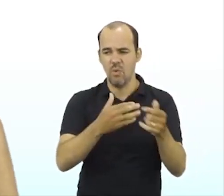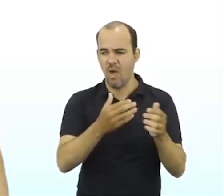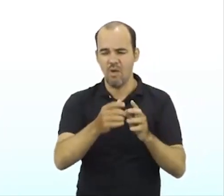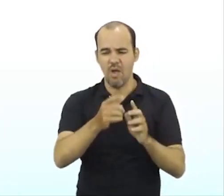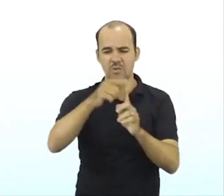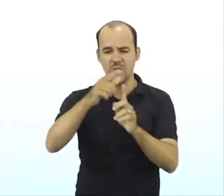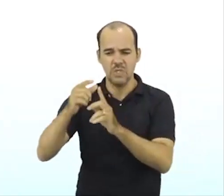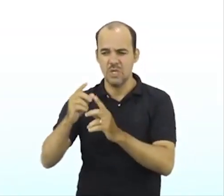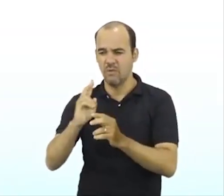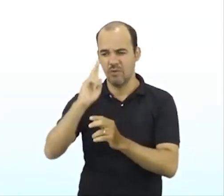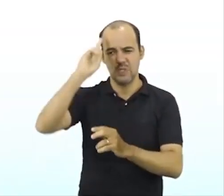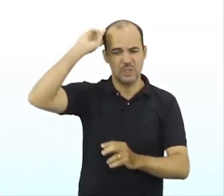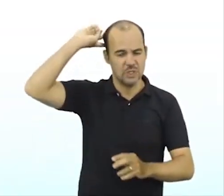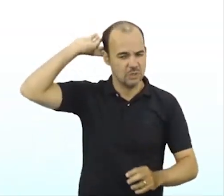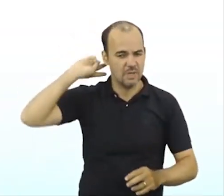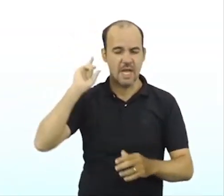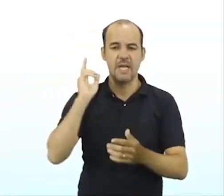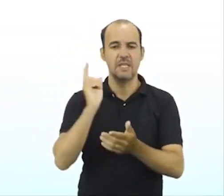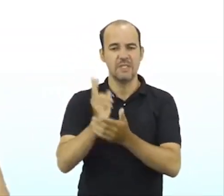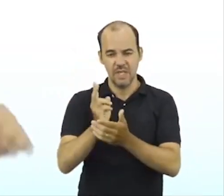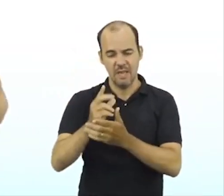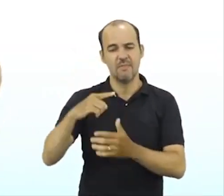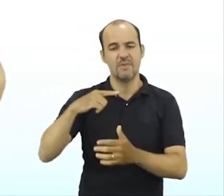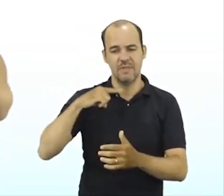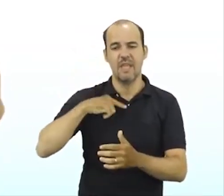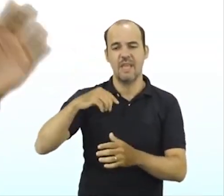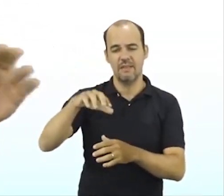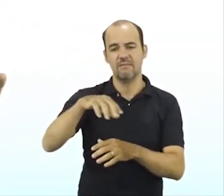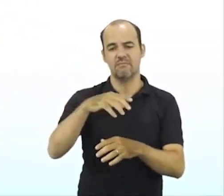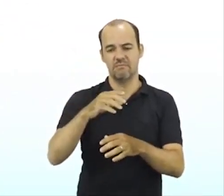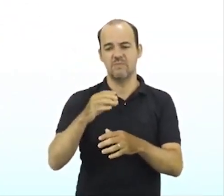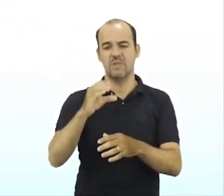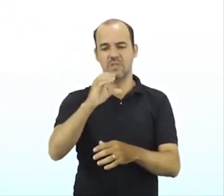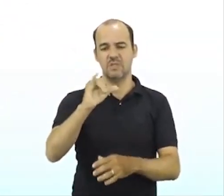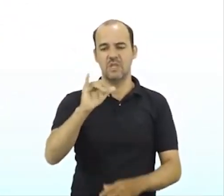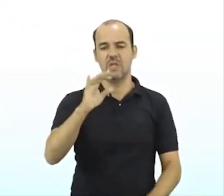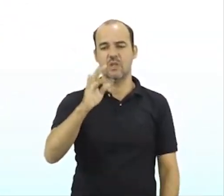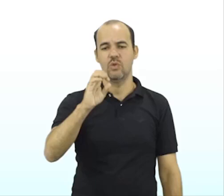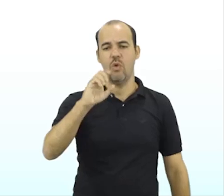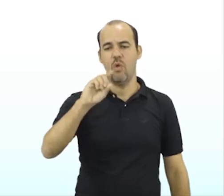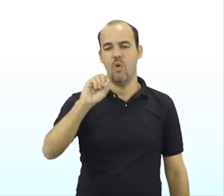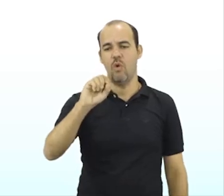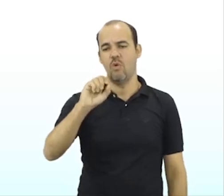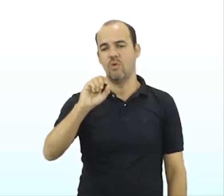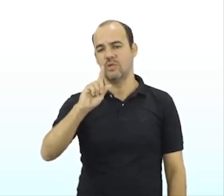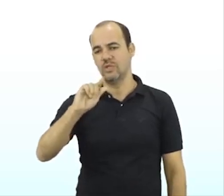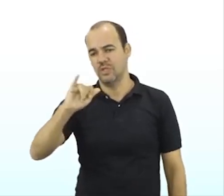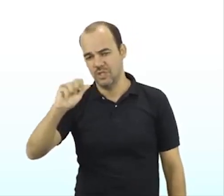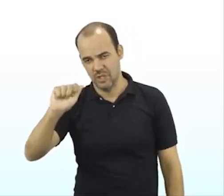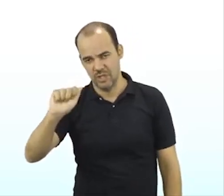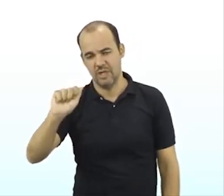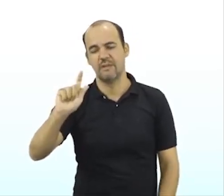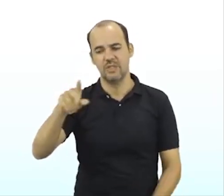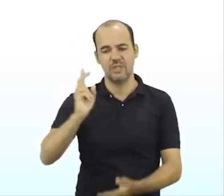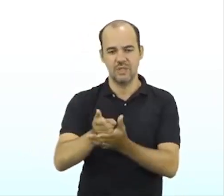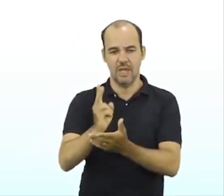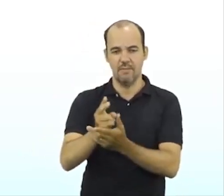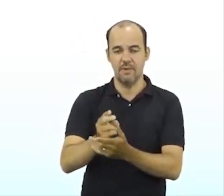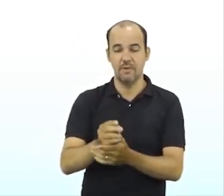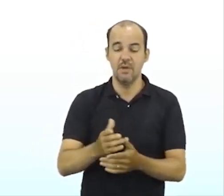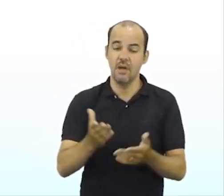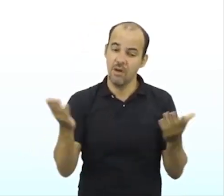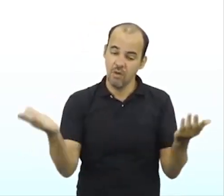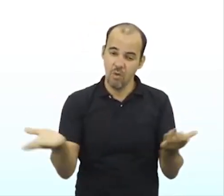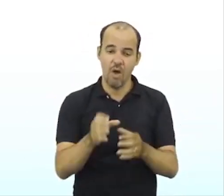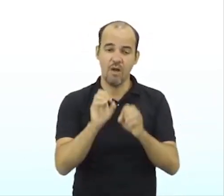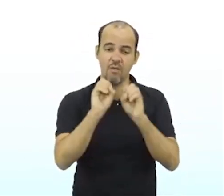tipo de vestibular que você vai fazer, sempre a gente vai ter coisa de citologia. Sempre. Sempre. Então eu vou te mostrar exatamente os principais pontos que você